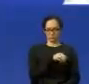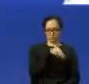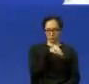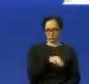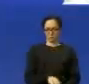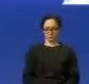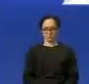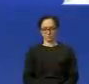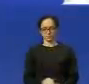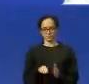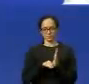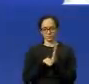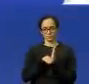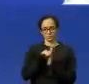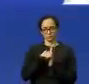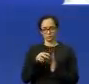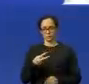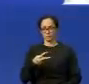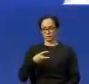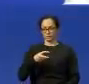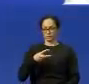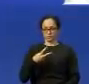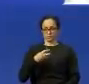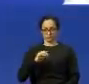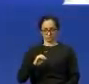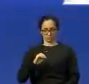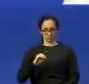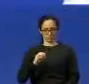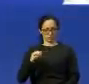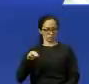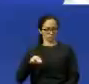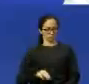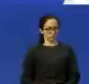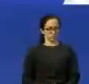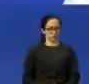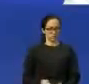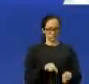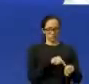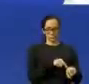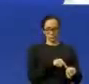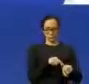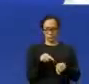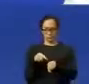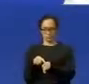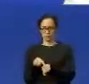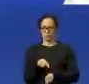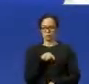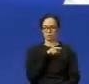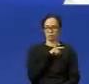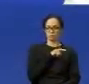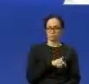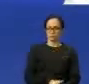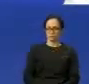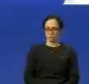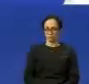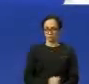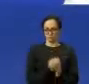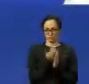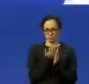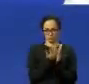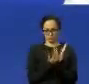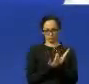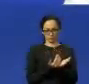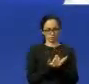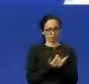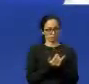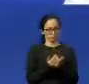nesse período, o nível de água sobe 20 centímetros. Das 18 às 18h40, desconsiderando o escoamento da água pelo ralo e que